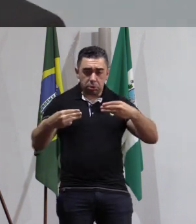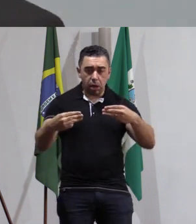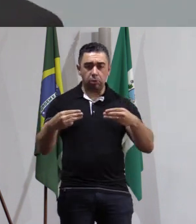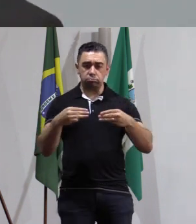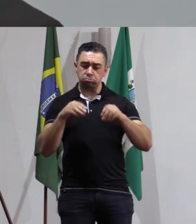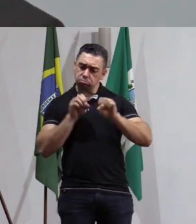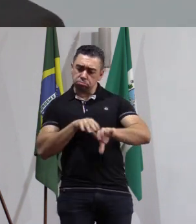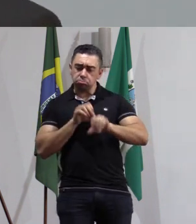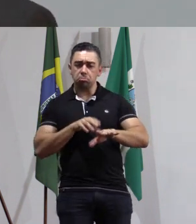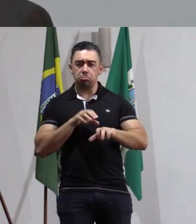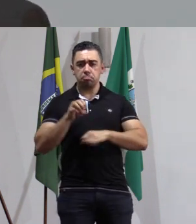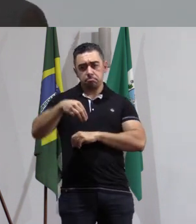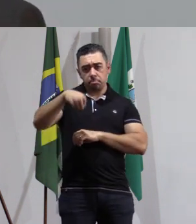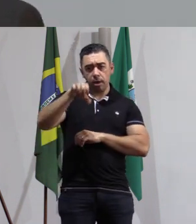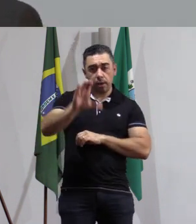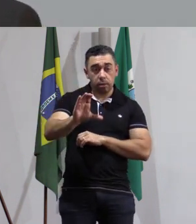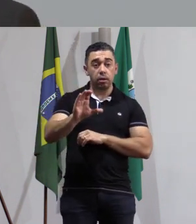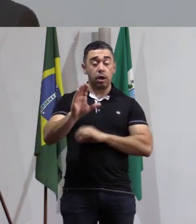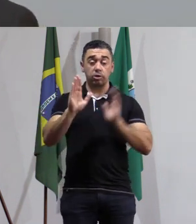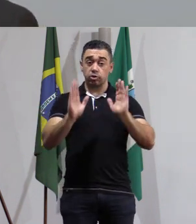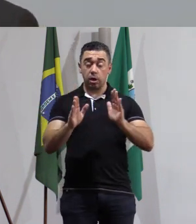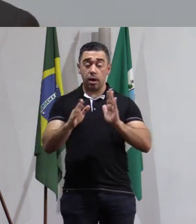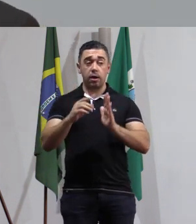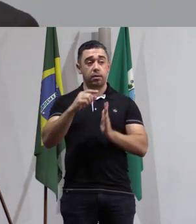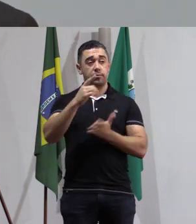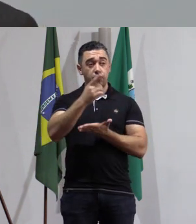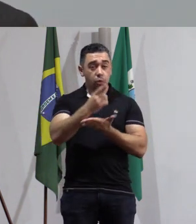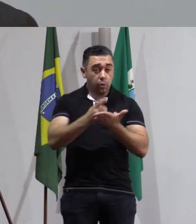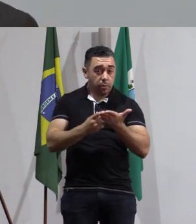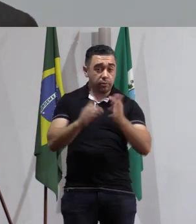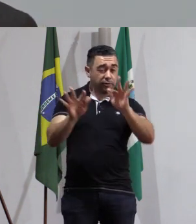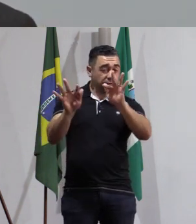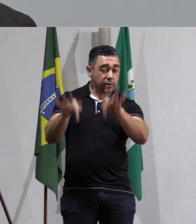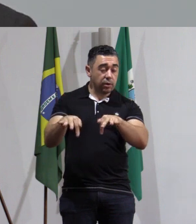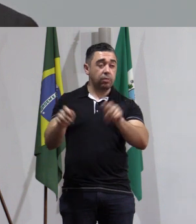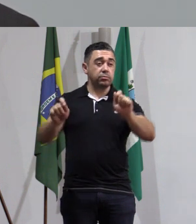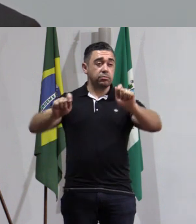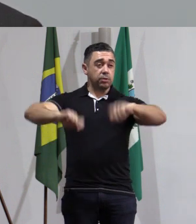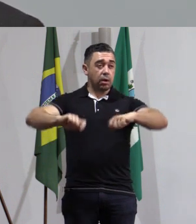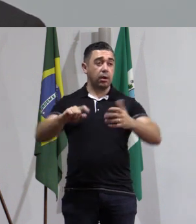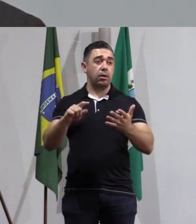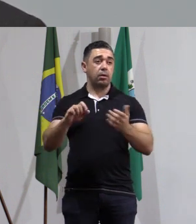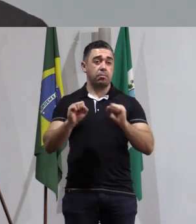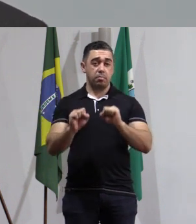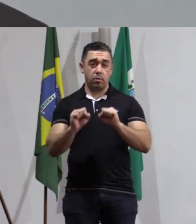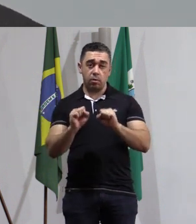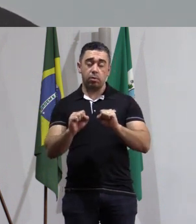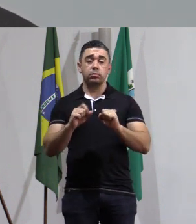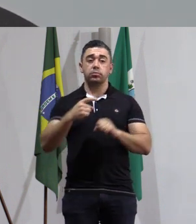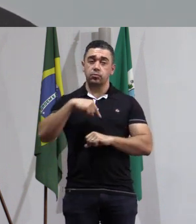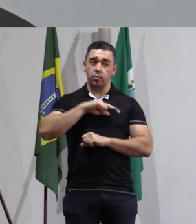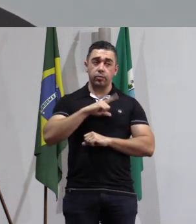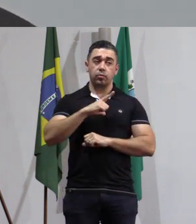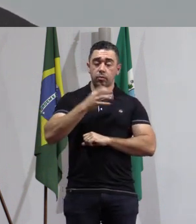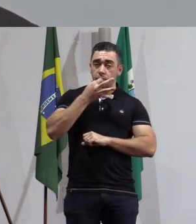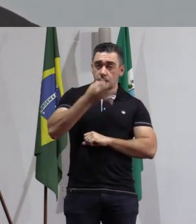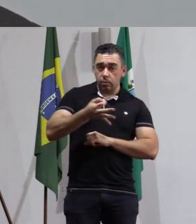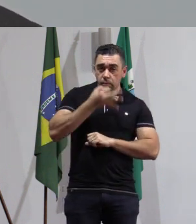adiante. Esse documento final, ele pode, inclusive, ter uma forma crítica,